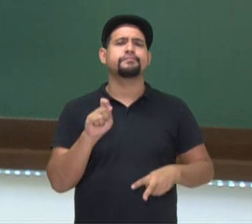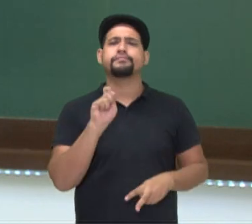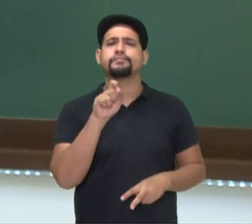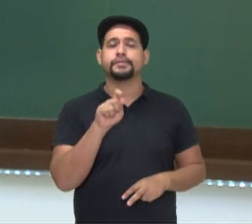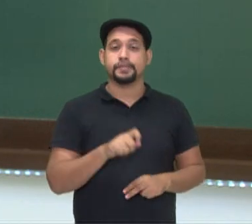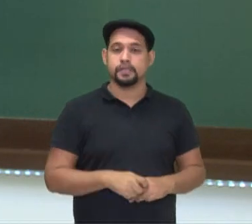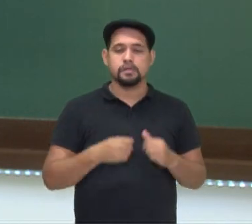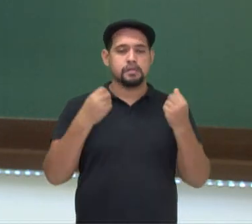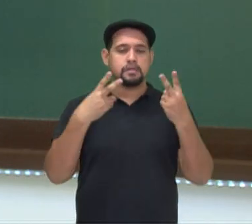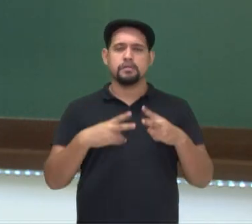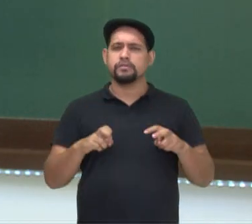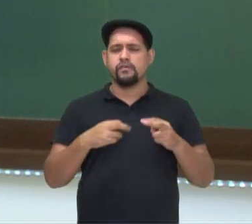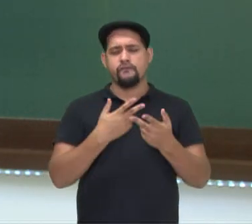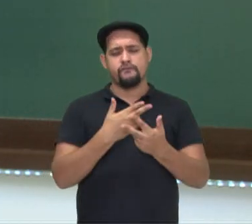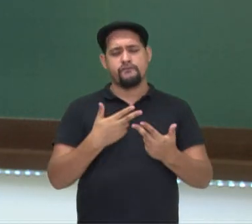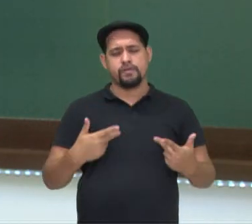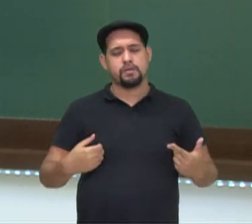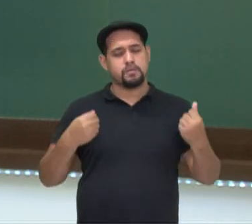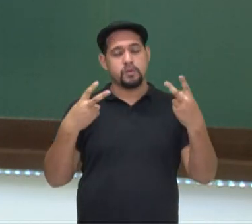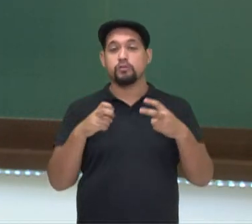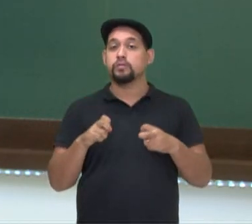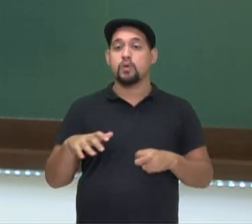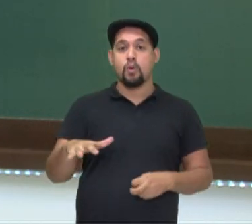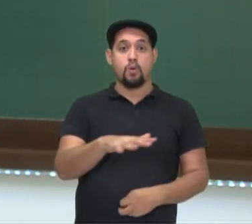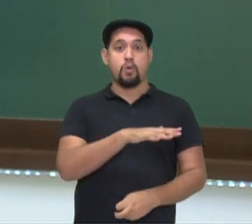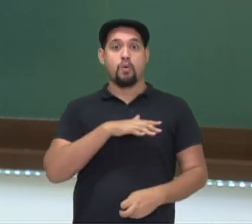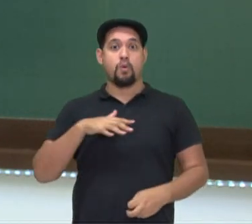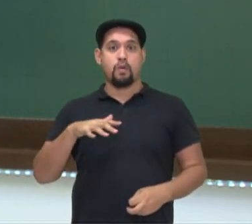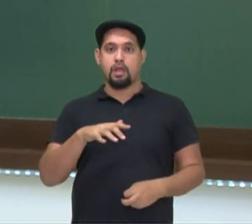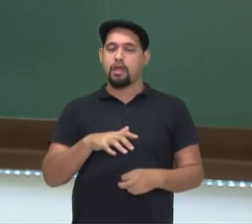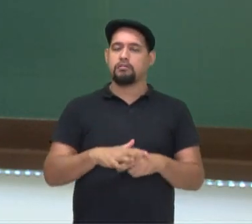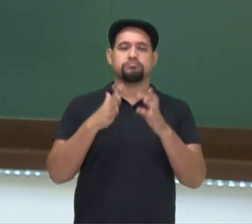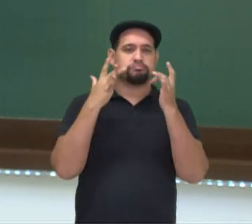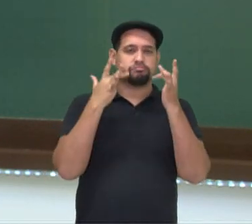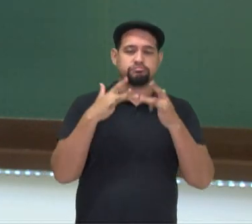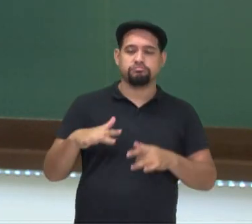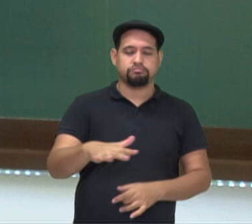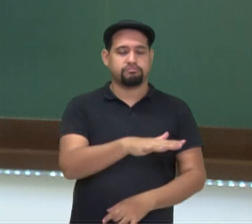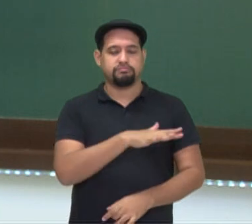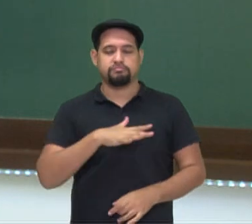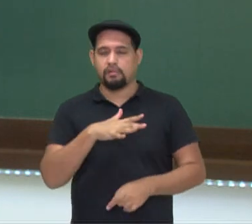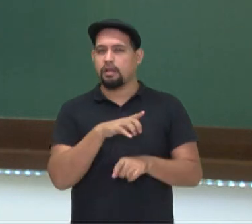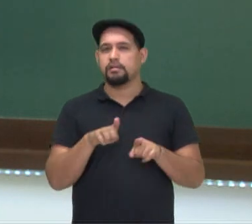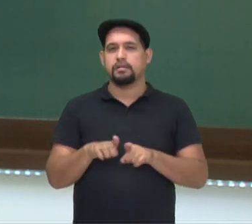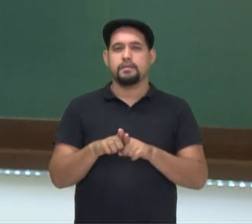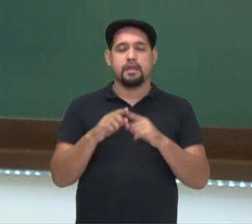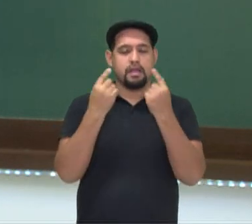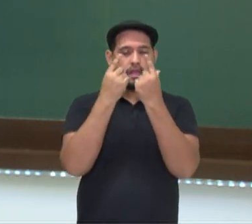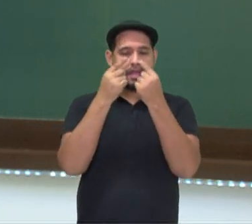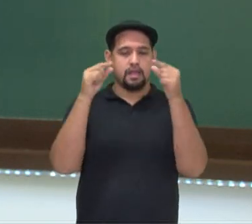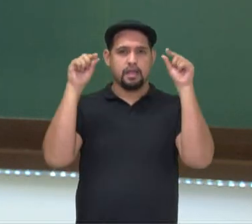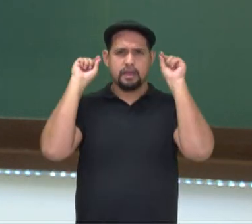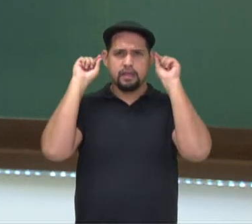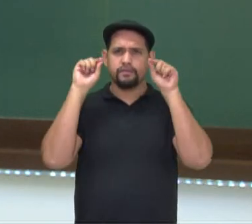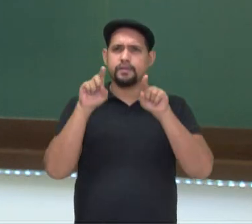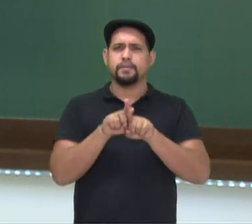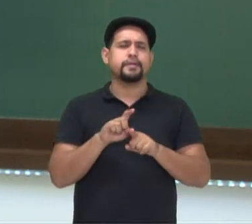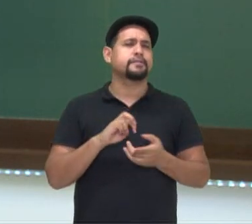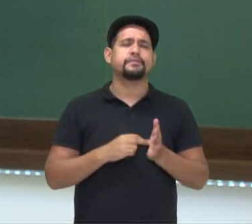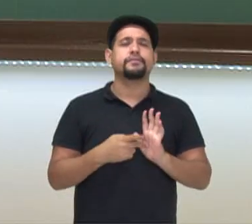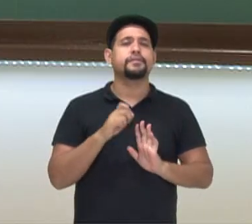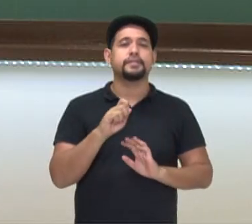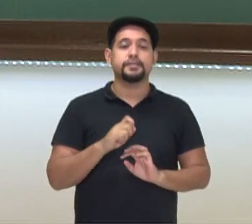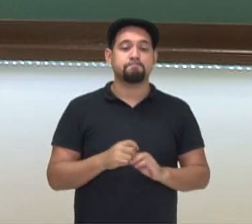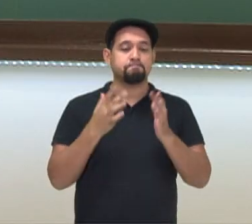Nós falamos muitas coisas. A gente falou sobre o espaço cênico, né? Espaço do teatro ali grego, que era